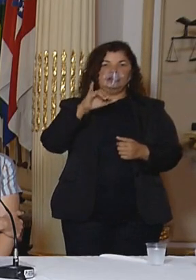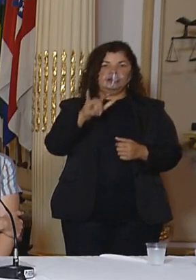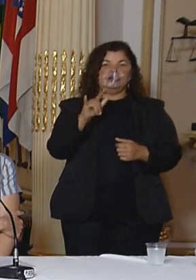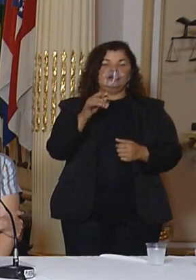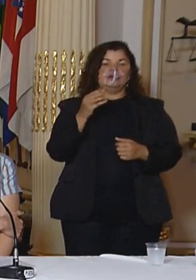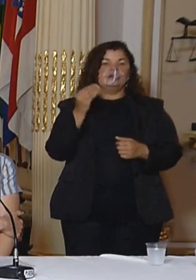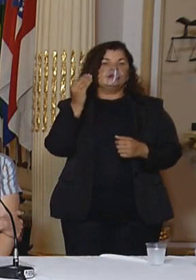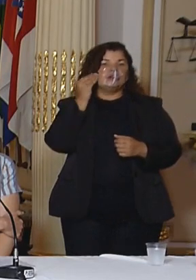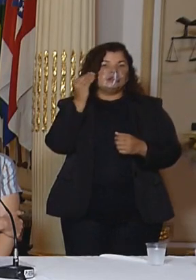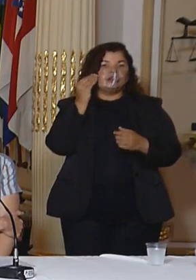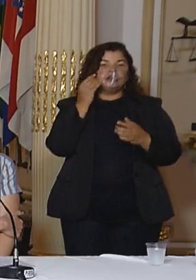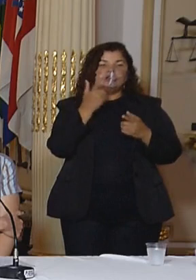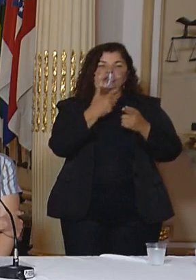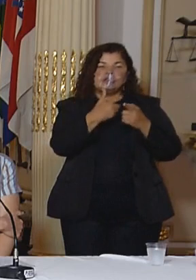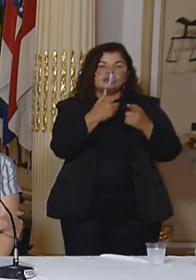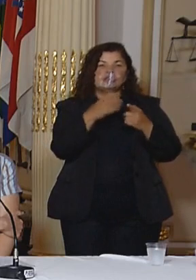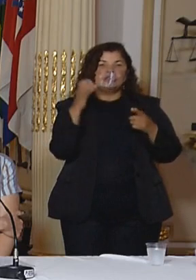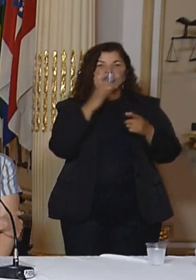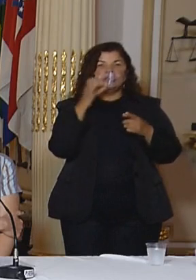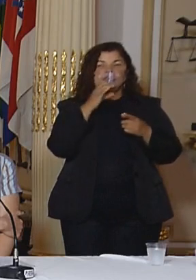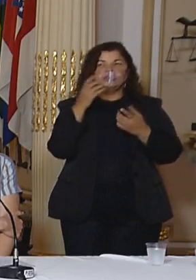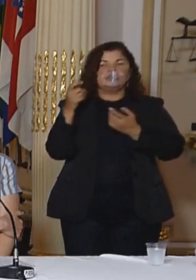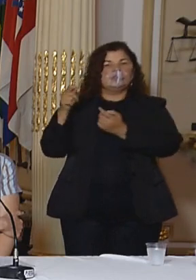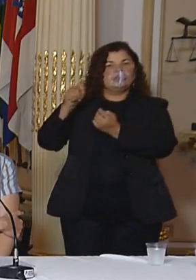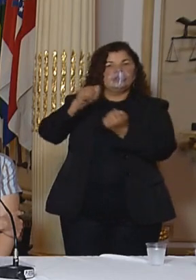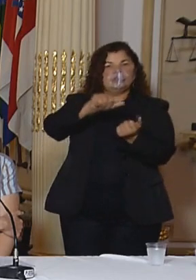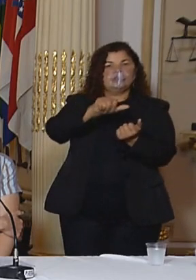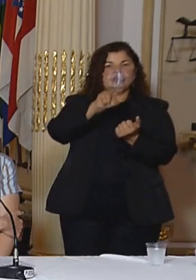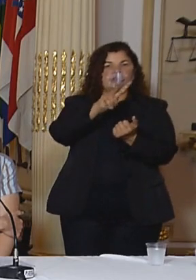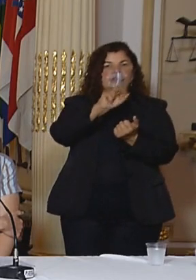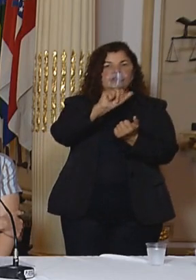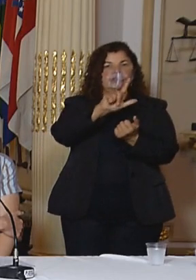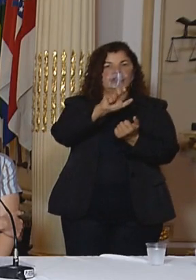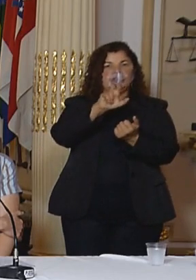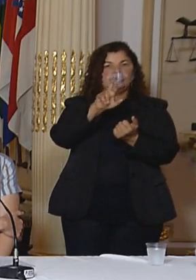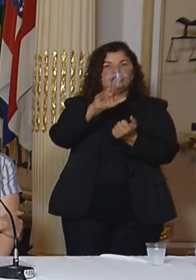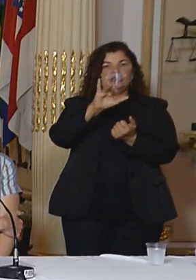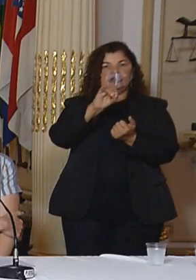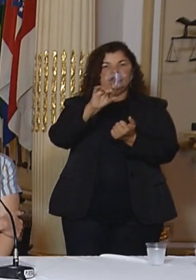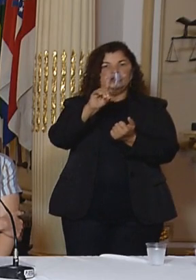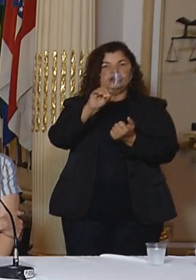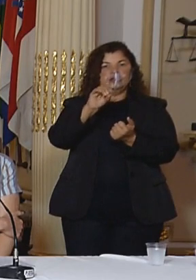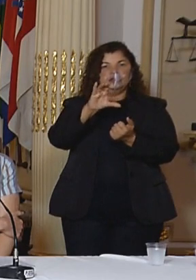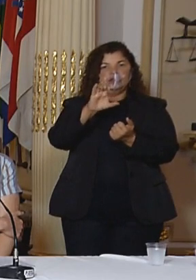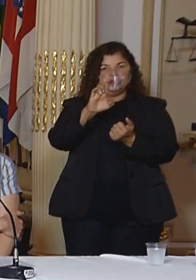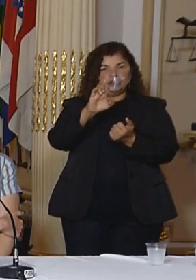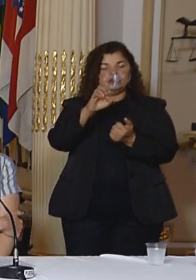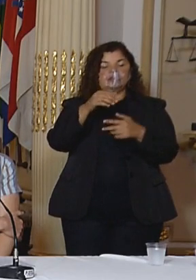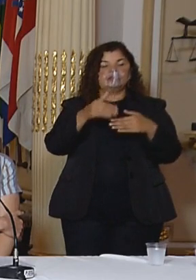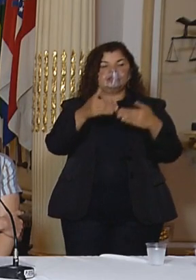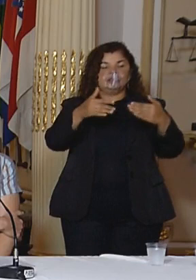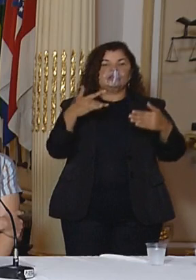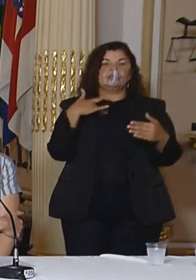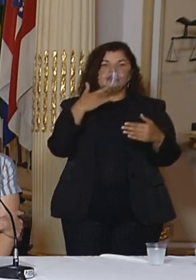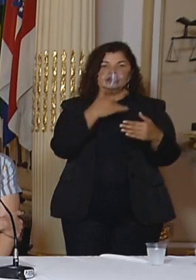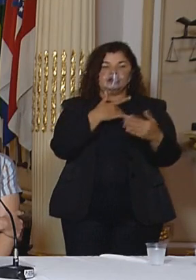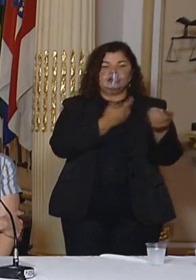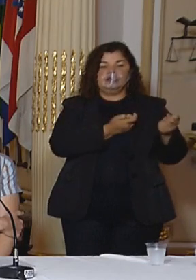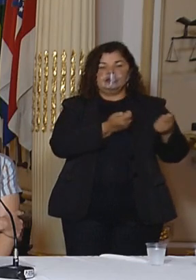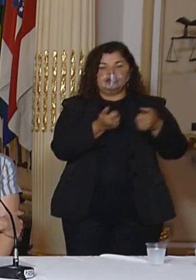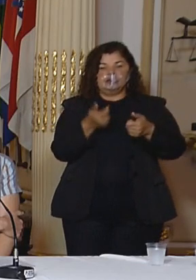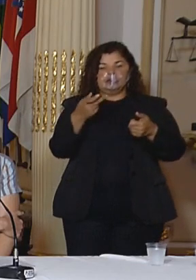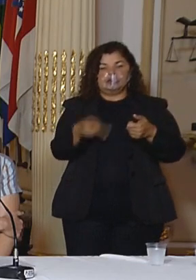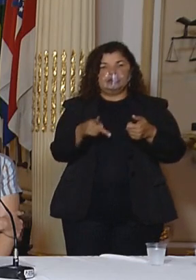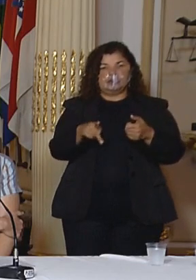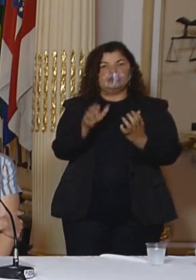que vieram daquela doação da Vale do Rio Doce para o Ministério da Saúde, que chegou aqui para os estados. Nós já